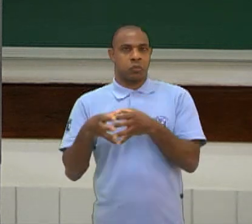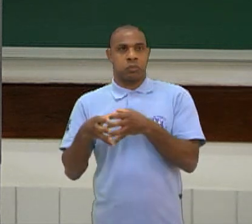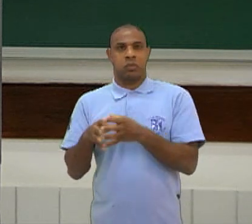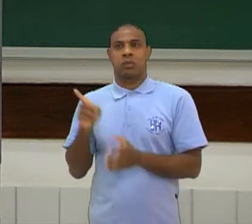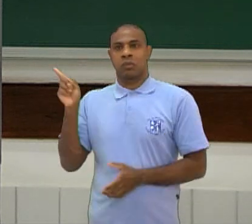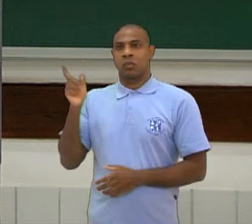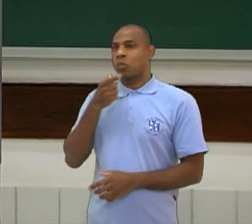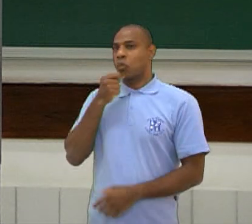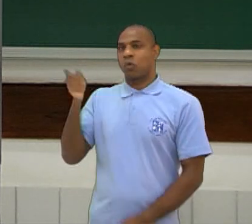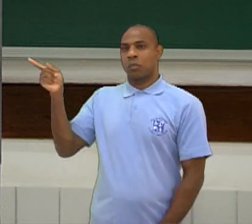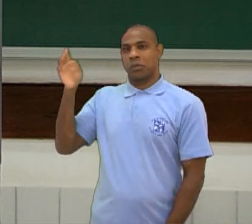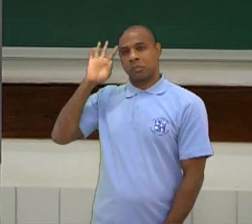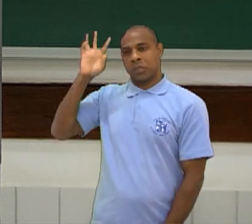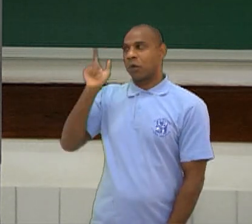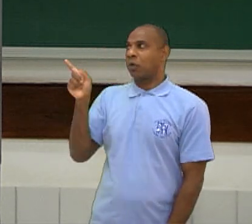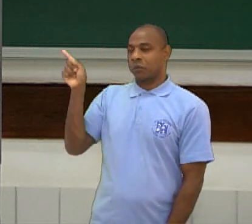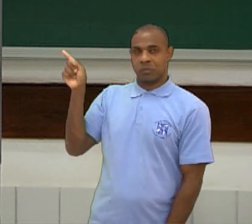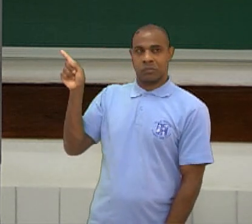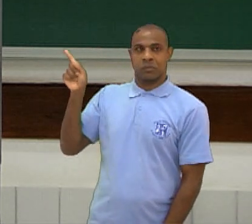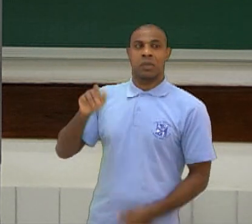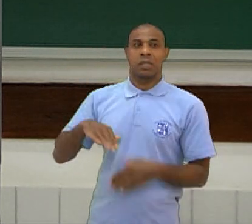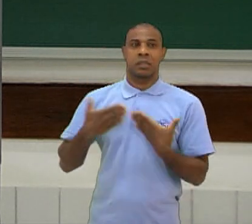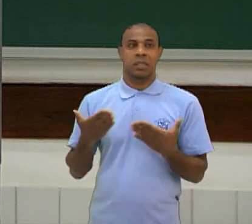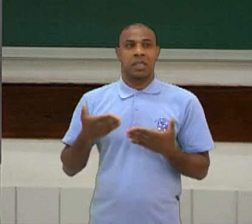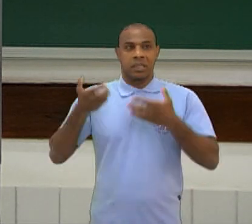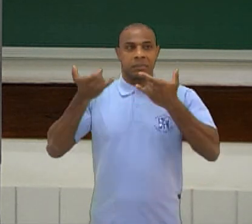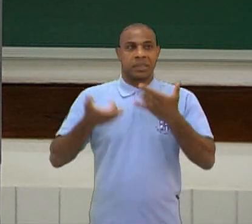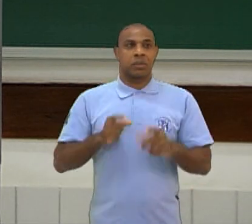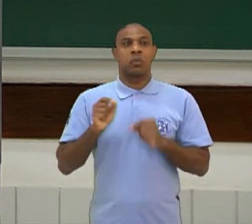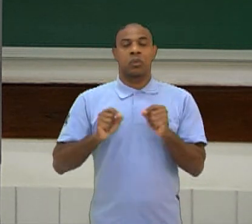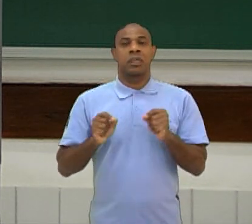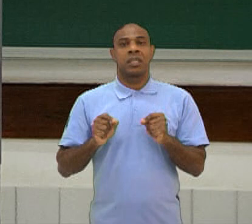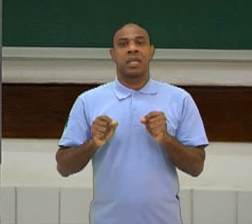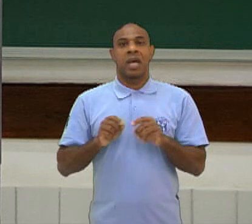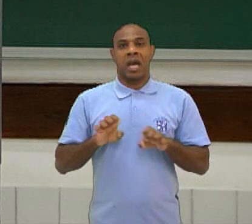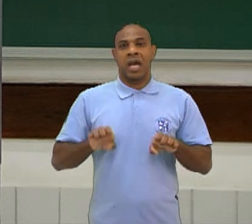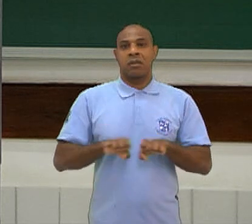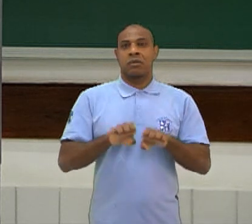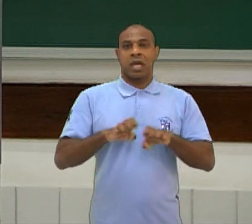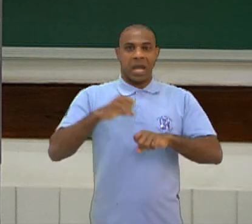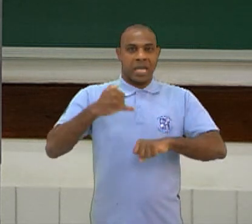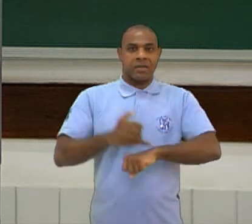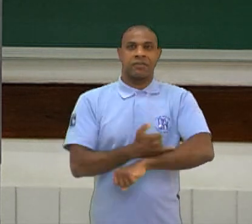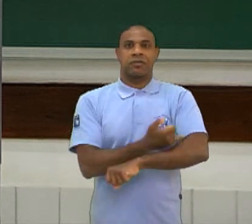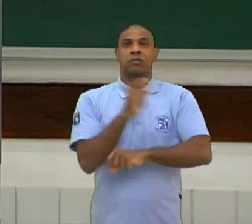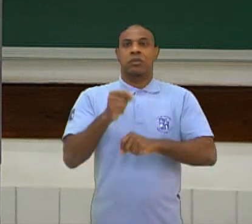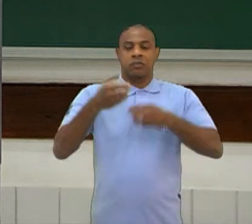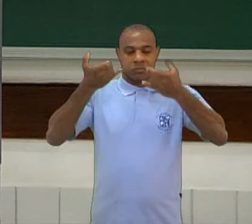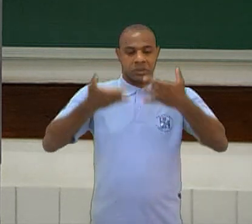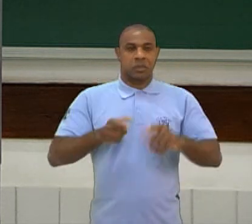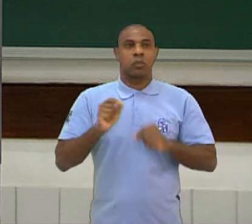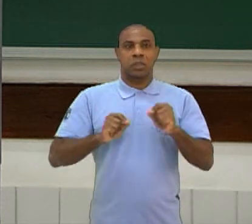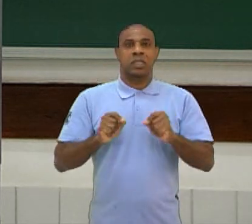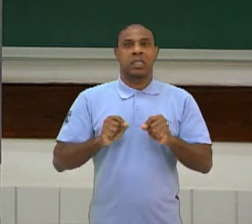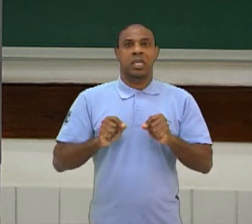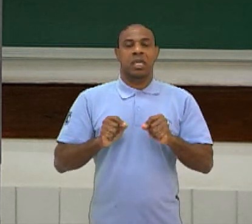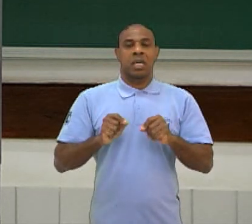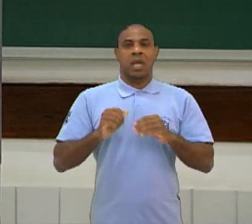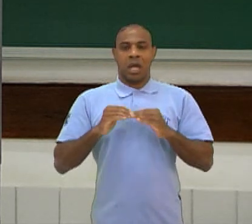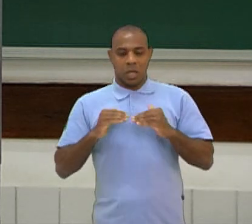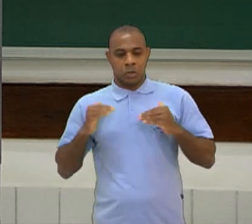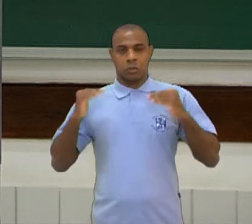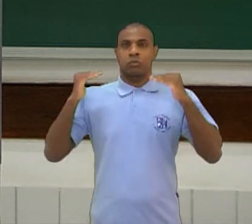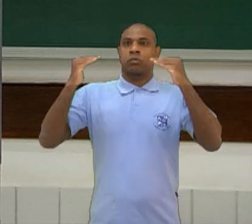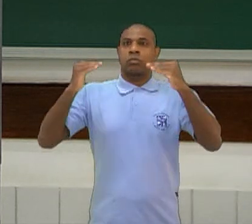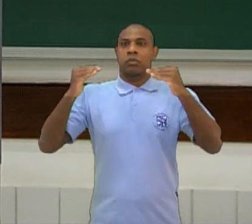é a infraestrutura da sociedade. Para o Marx, a infraestrutura ela vai determinar a superestrutura, que são,